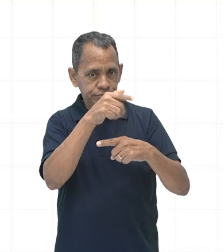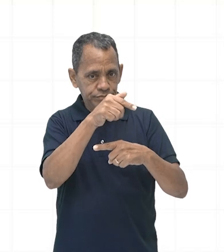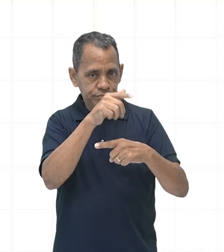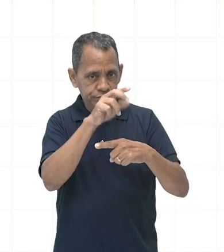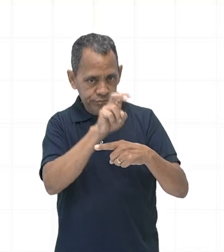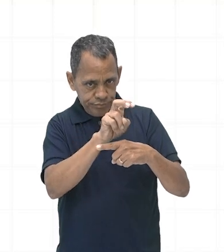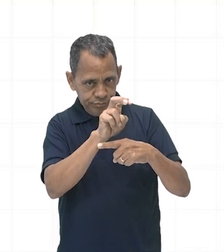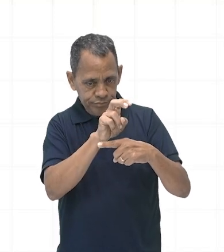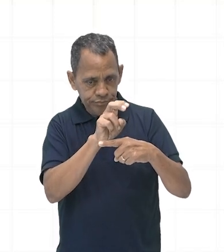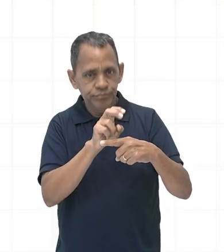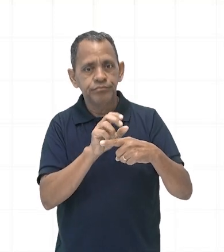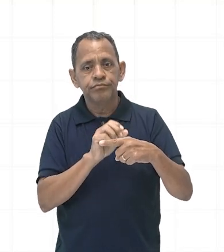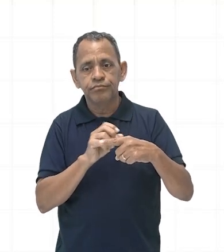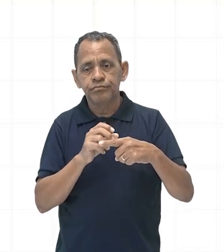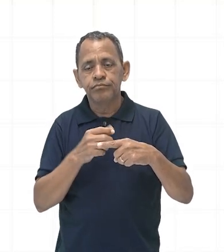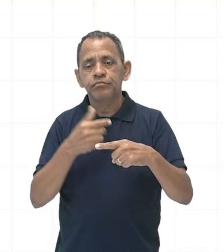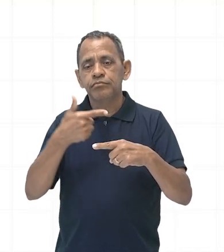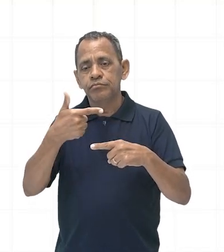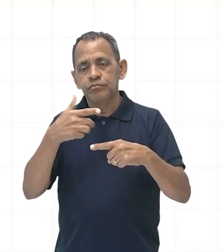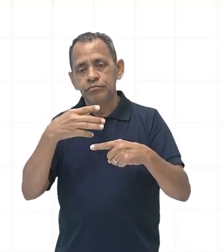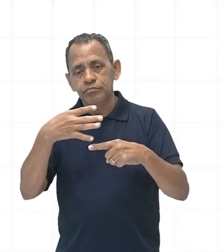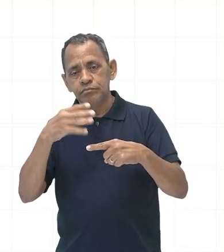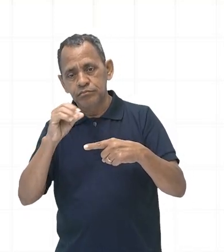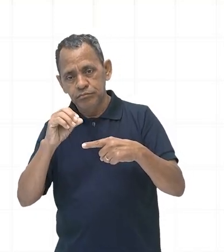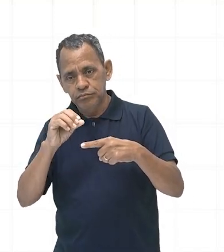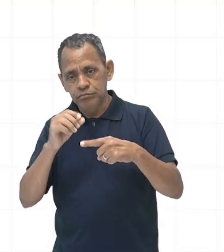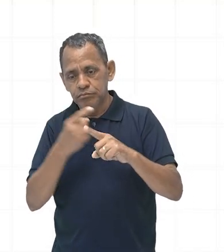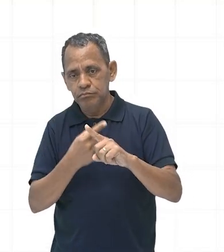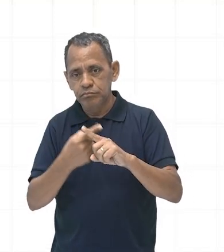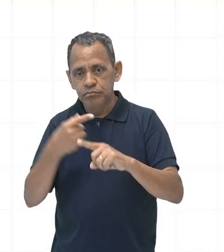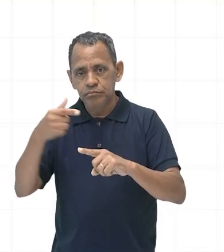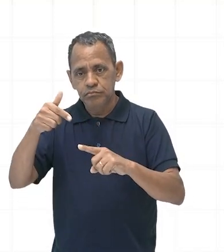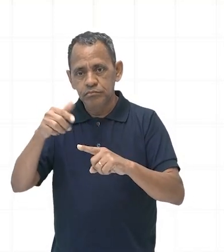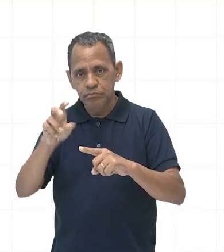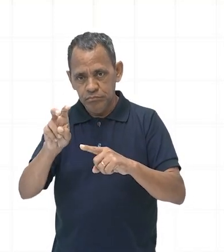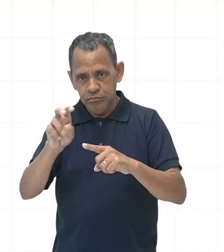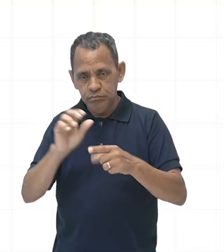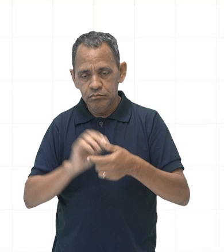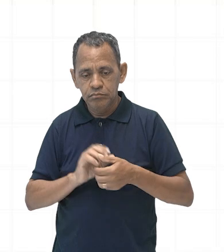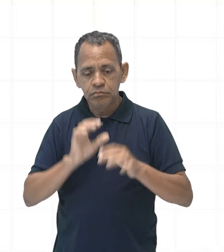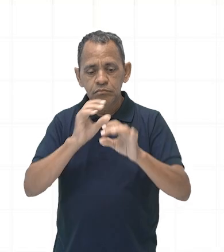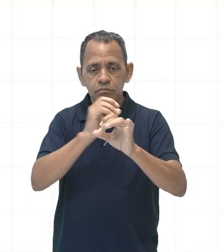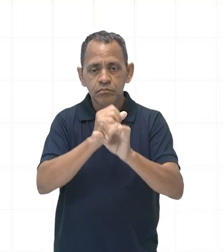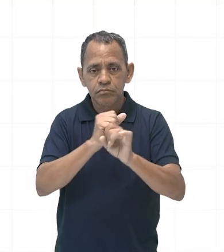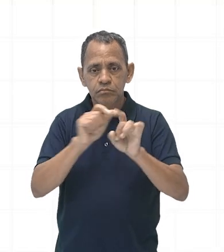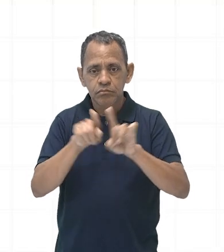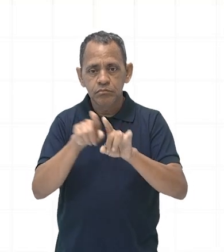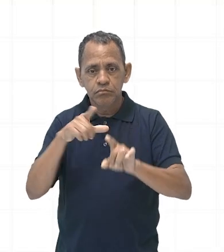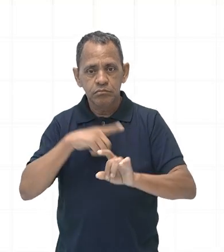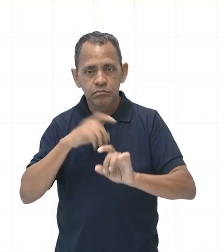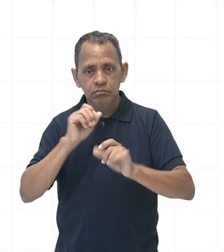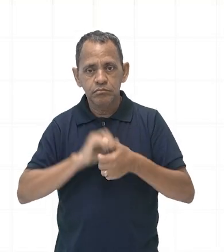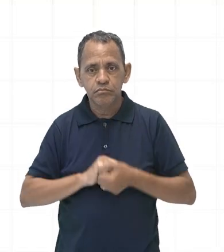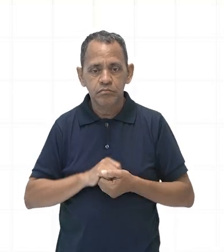375x vai ser igual a 240 vezes 75. Fazendo toda essa conta, nós vamos obter